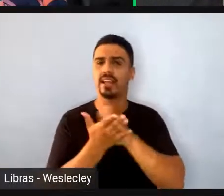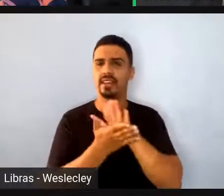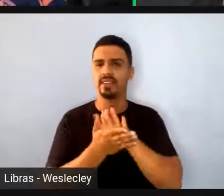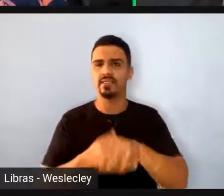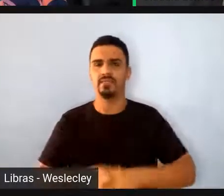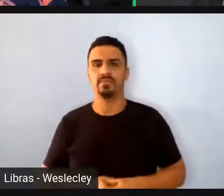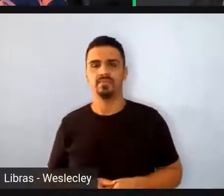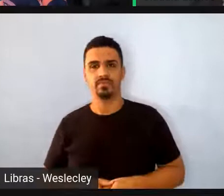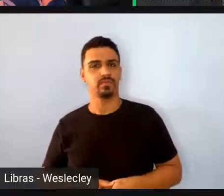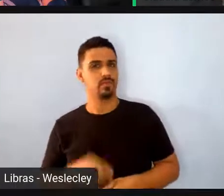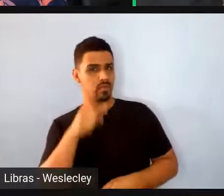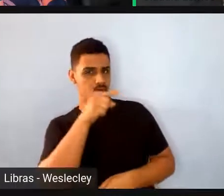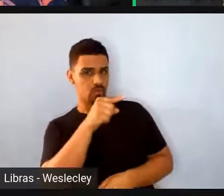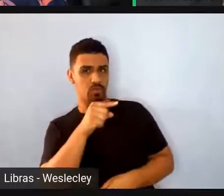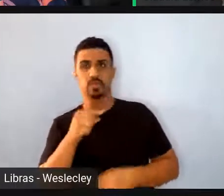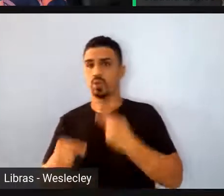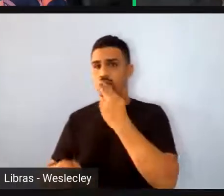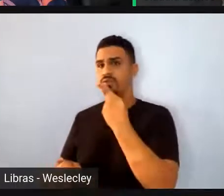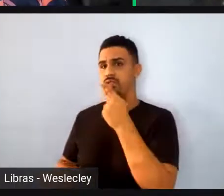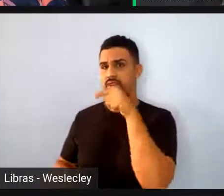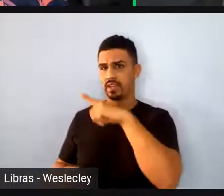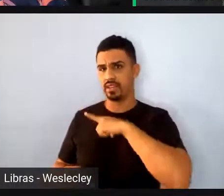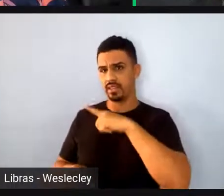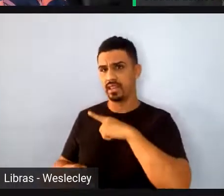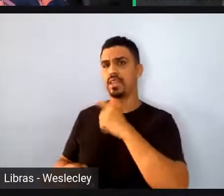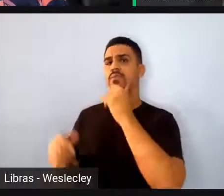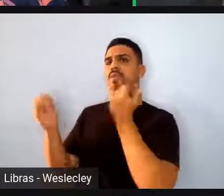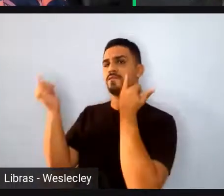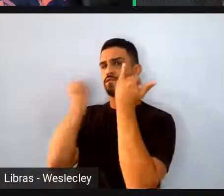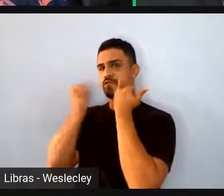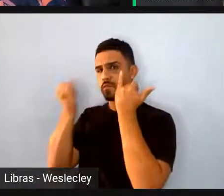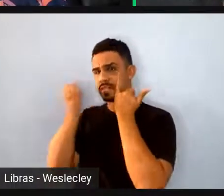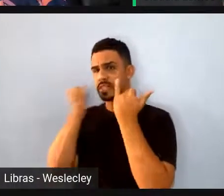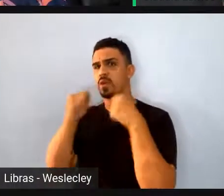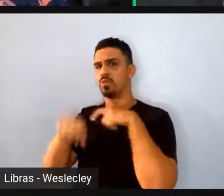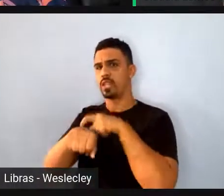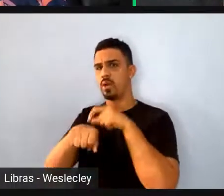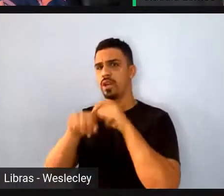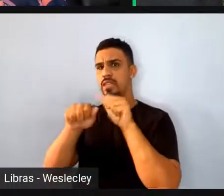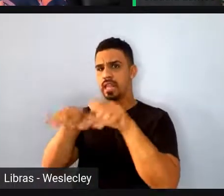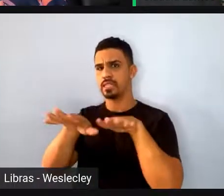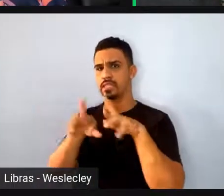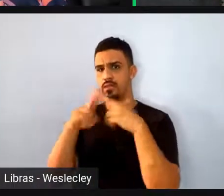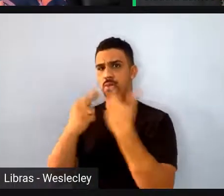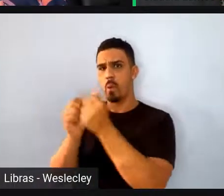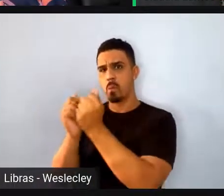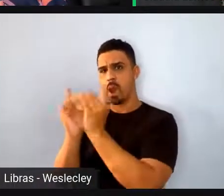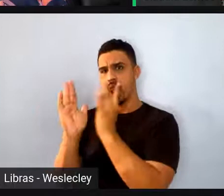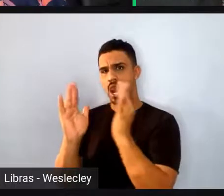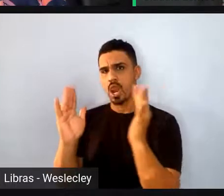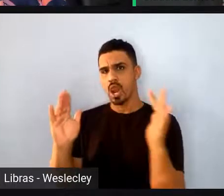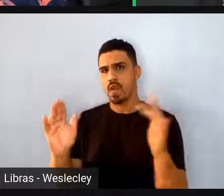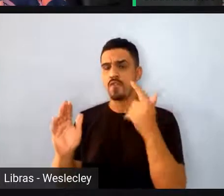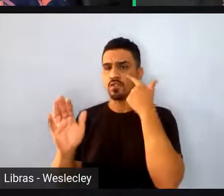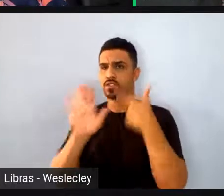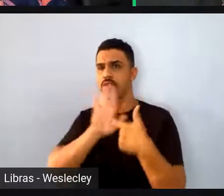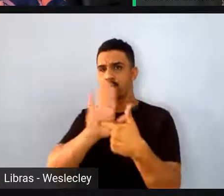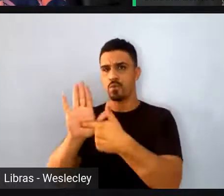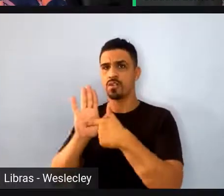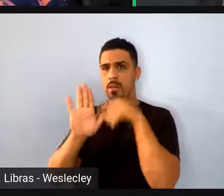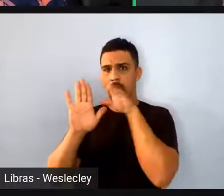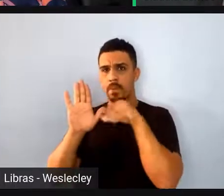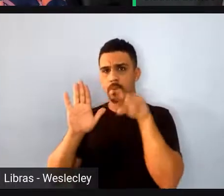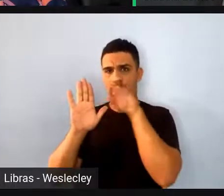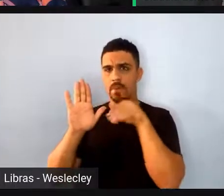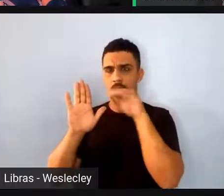Jenny, mas quando você fala que tem informações durante a sessão, na verdade o que você mostrou no seu trabalho é que essas informações orais, elas ainda